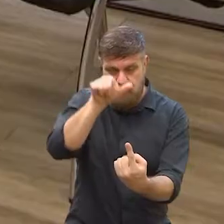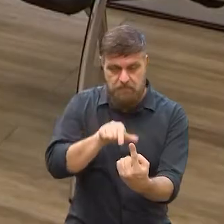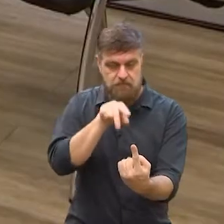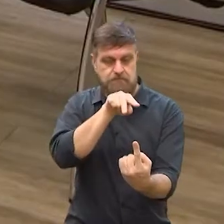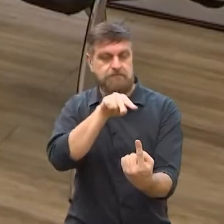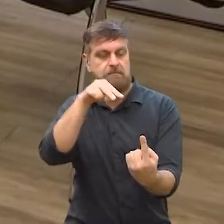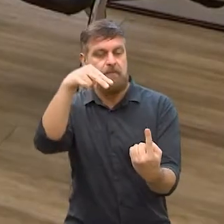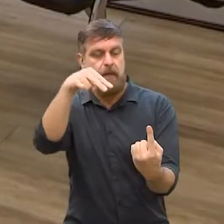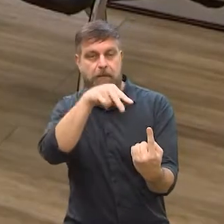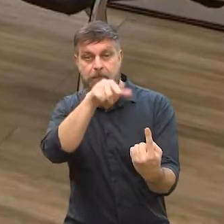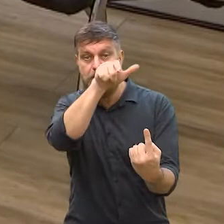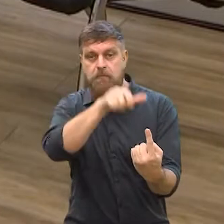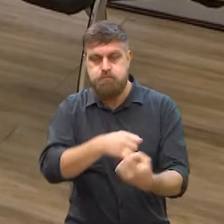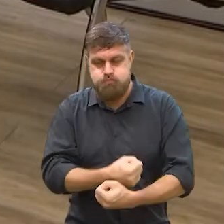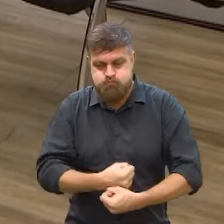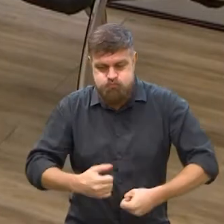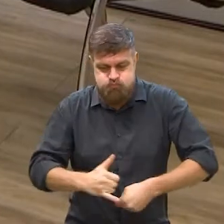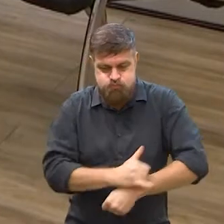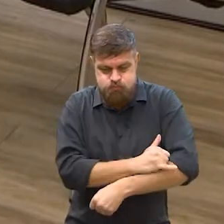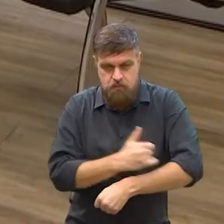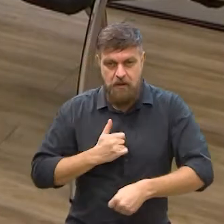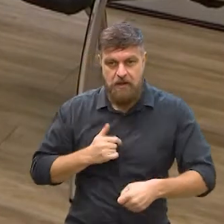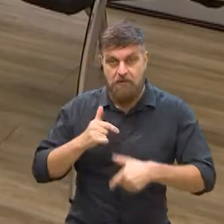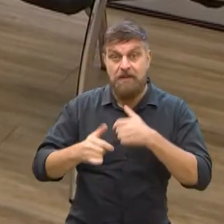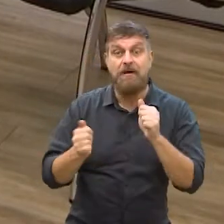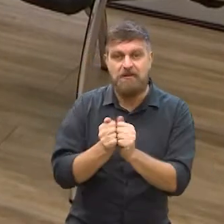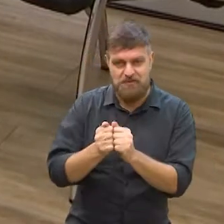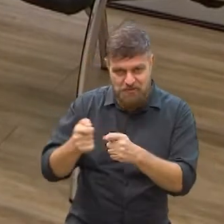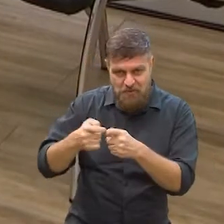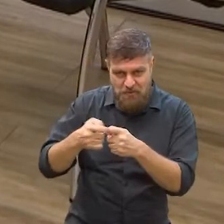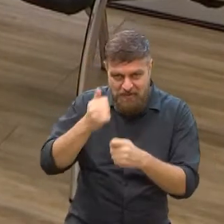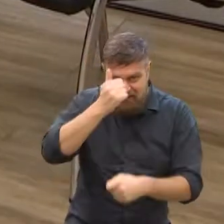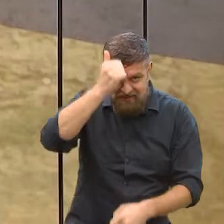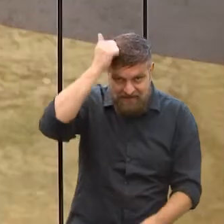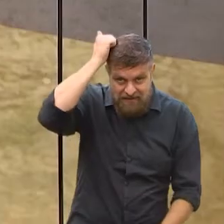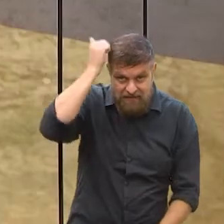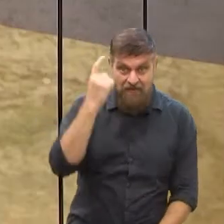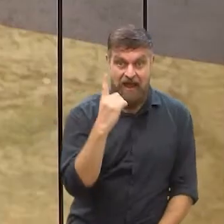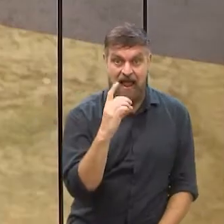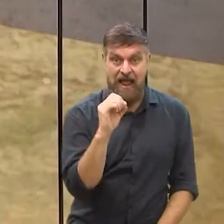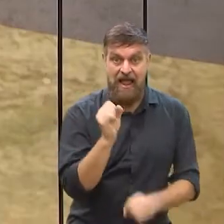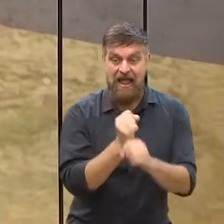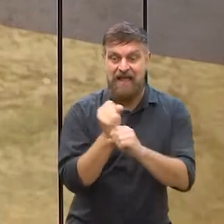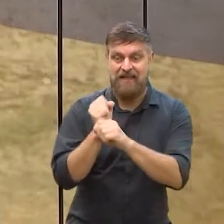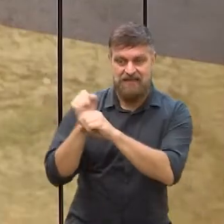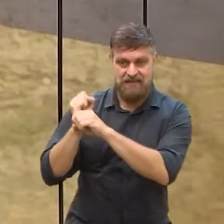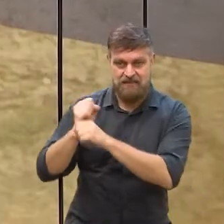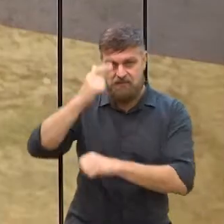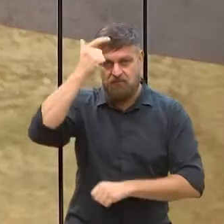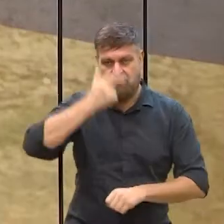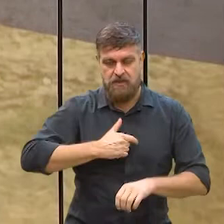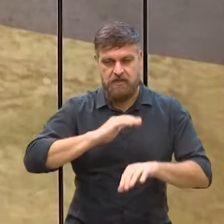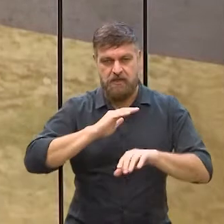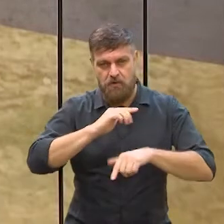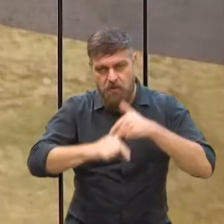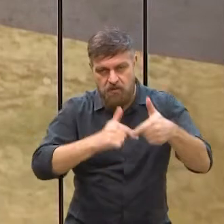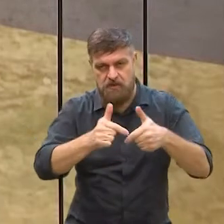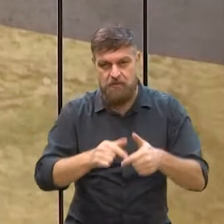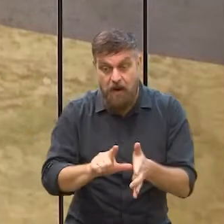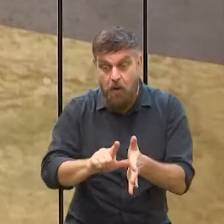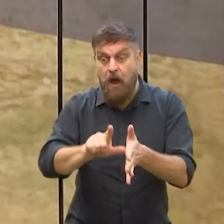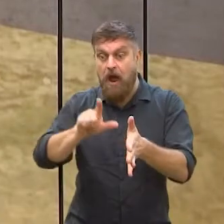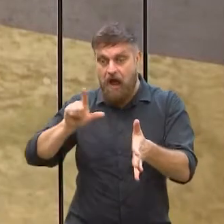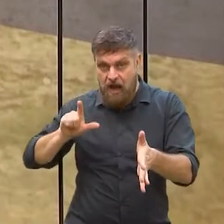Estou inserida no trabalho na equipe do Dr. Alceu Beani há mais de 10 anos e faço esse trabalho de pré e